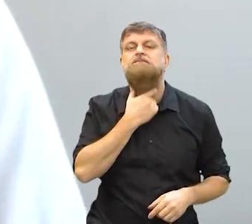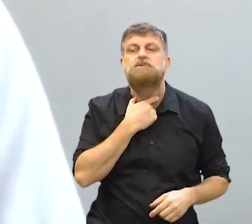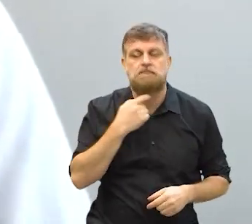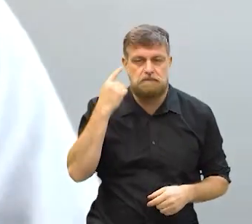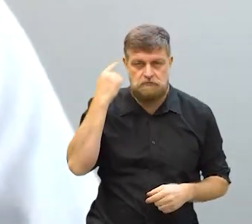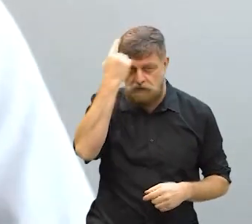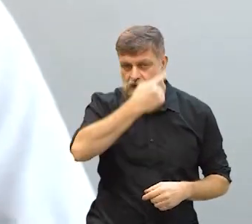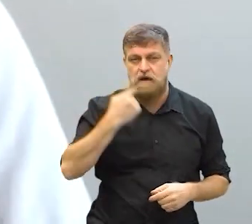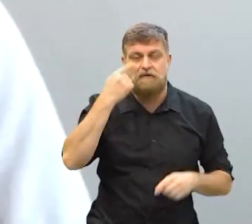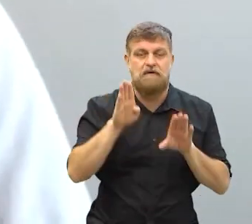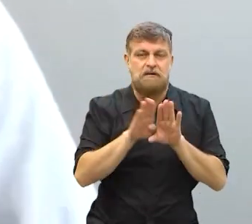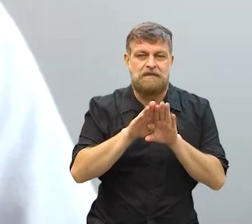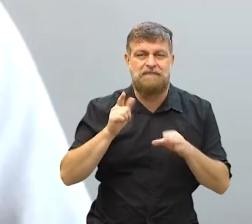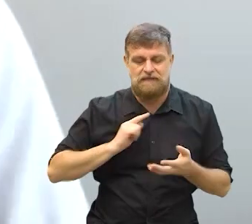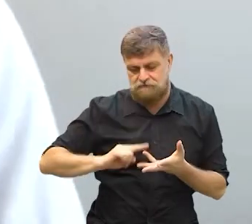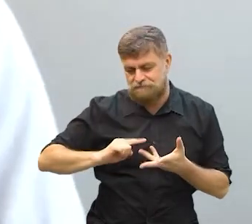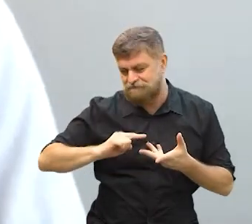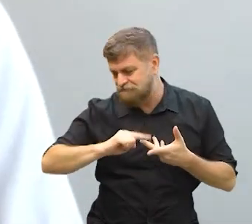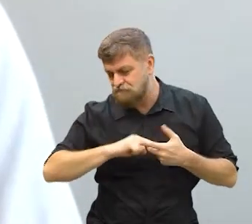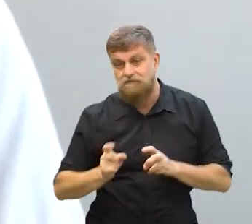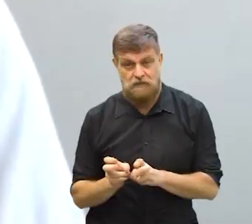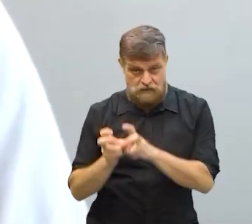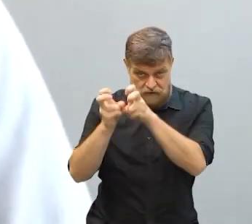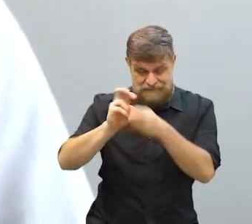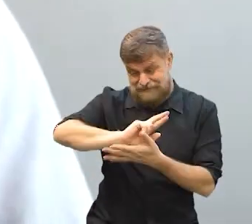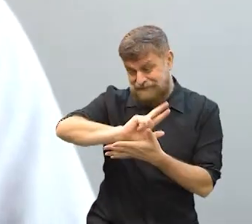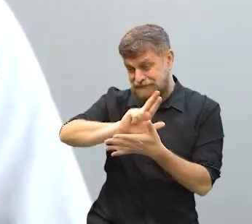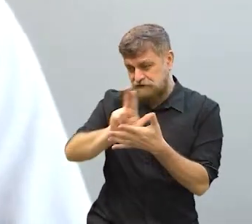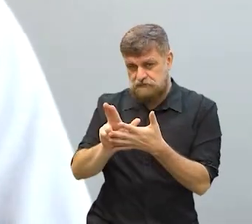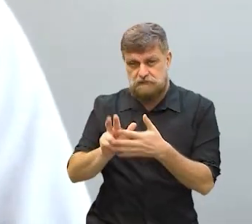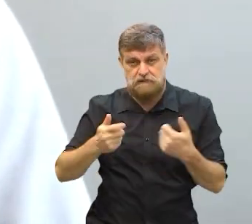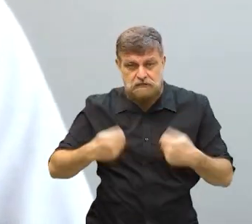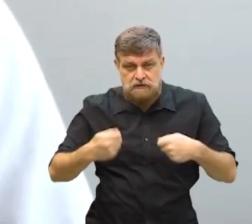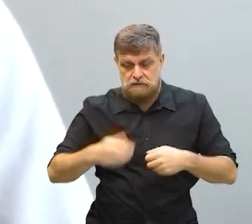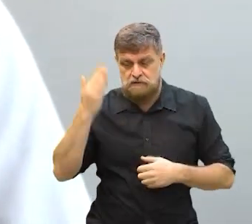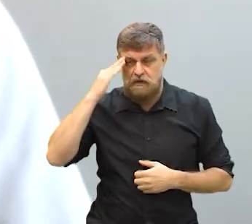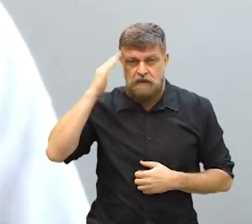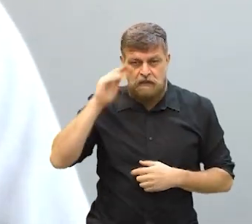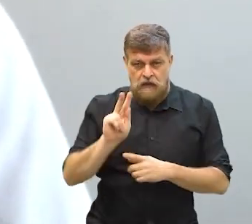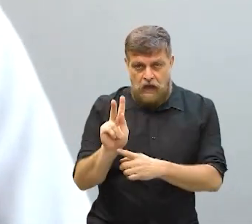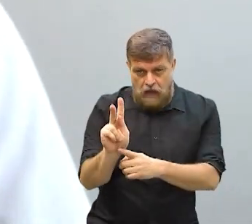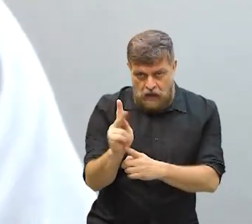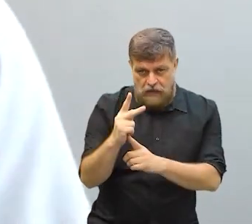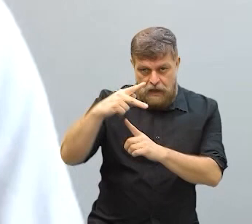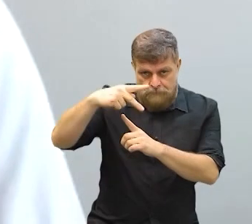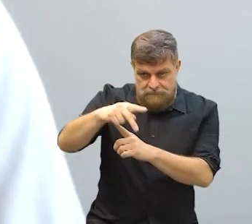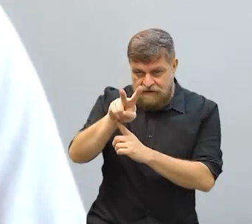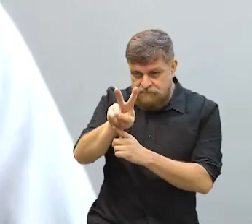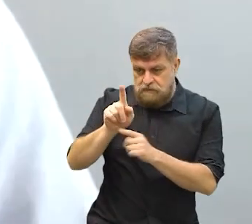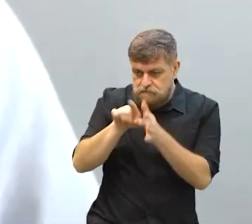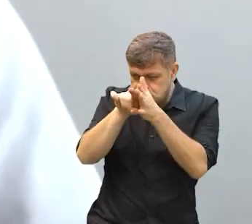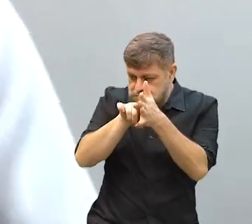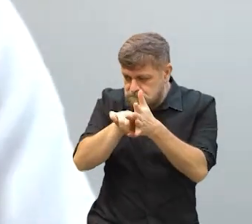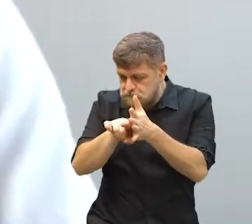cabeça e pescoço, tumor de amígdala, tumor de garganta. Então, aí a necessidade da gente entender o HPV até de uma forma mais